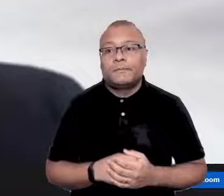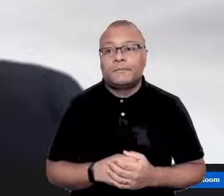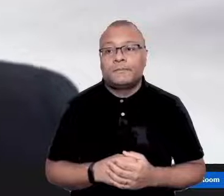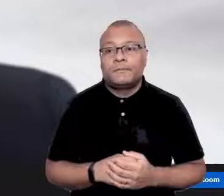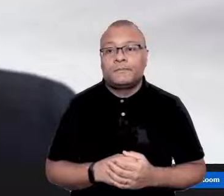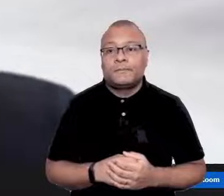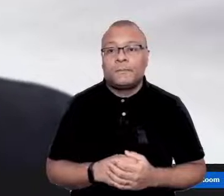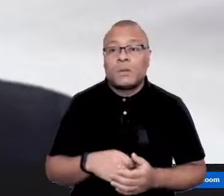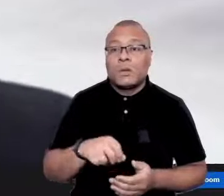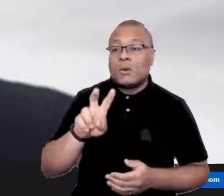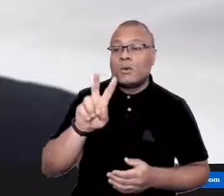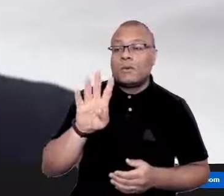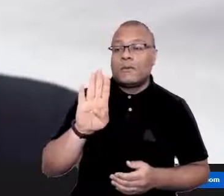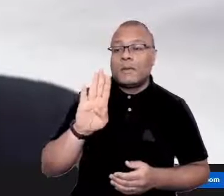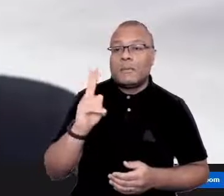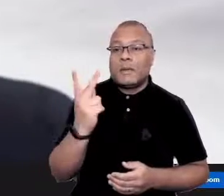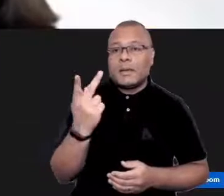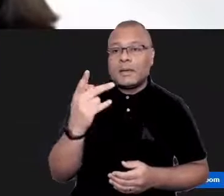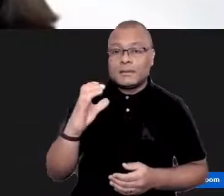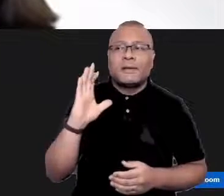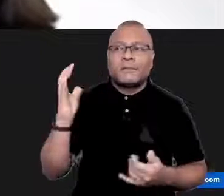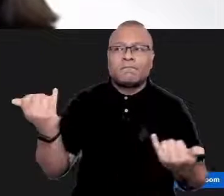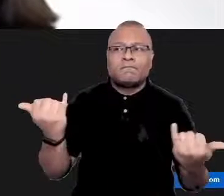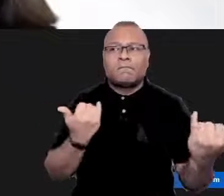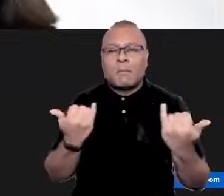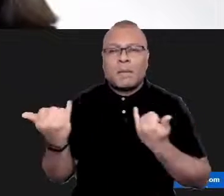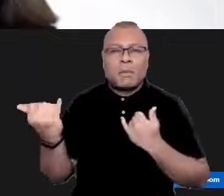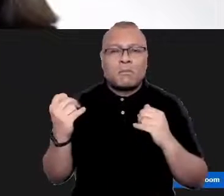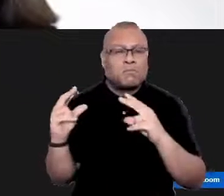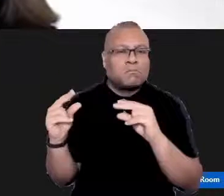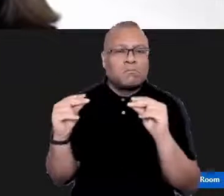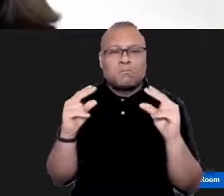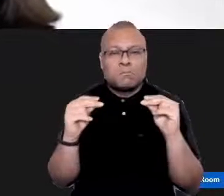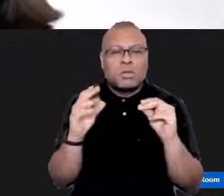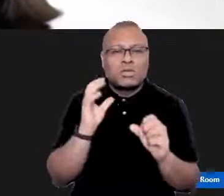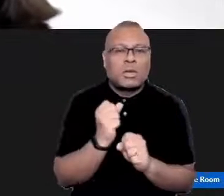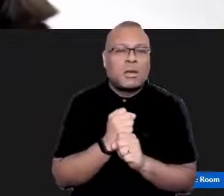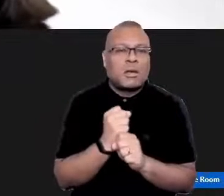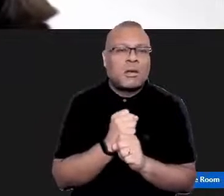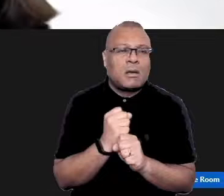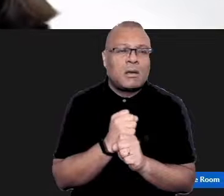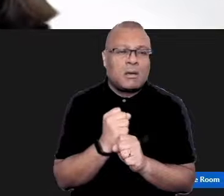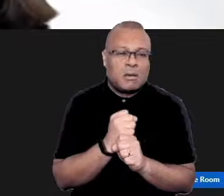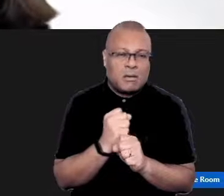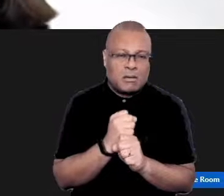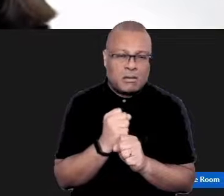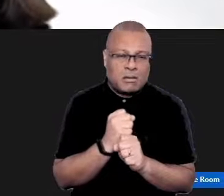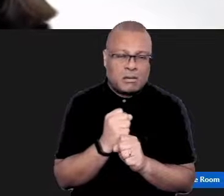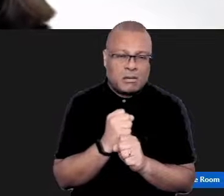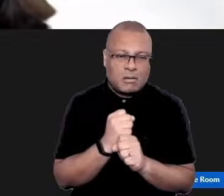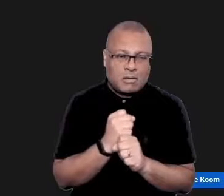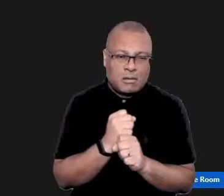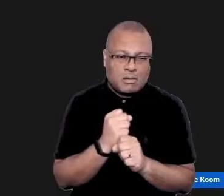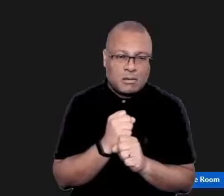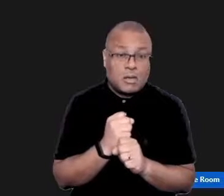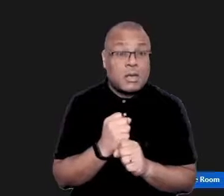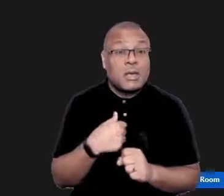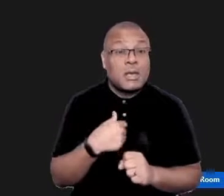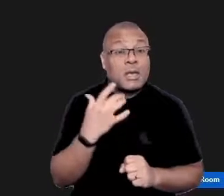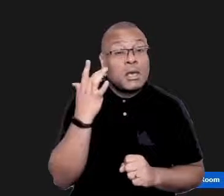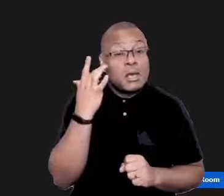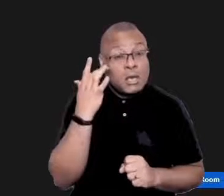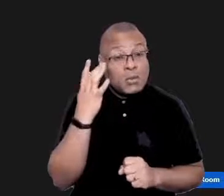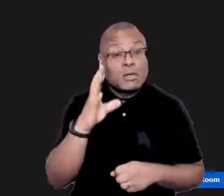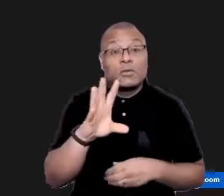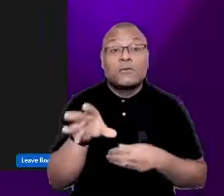O VBHC, a gente já vem escutando falar há alguns anos, né? E eu acho assim, você